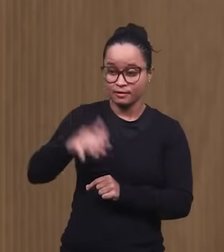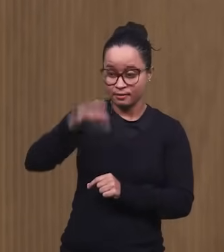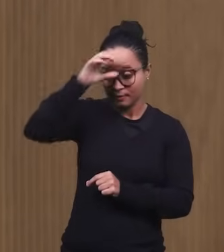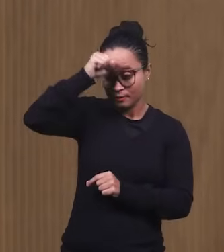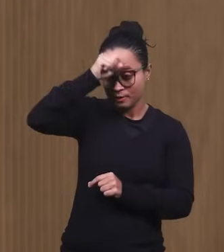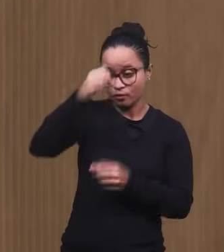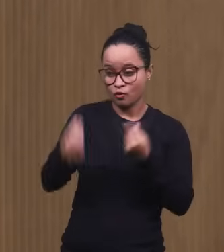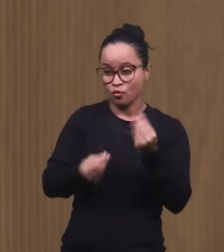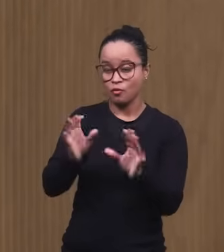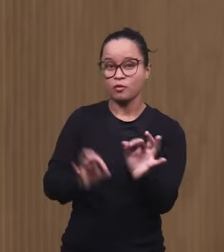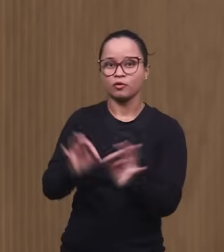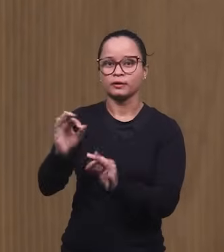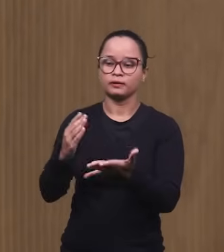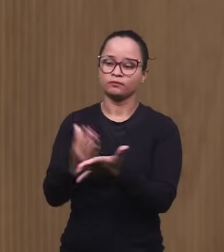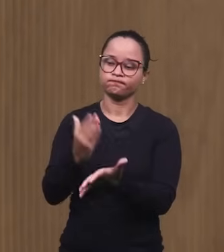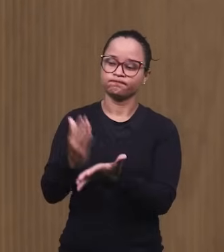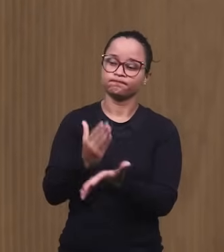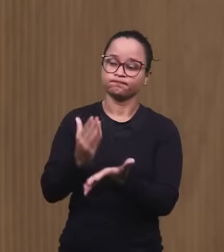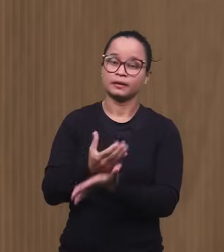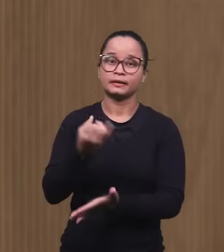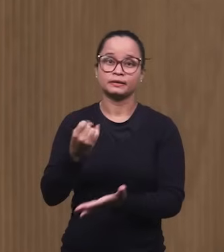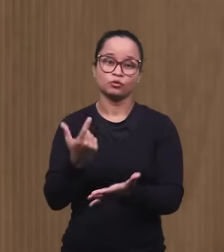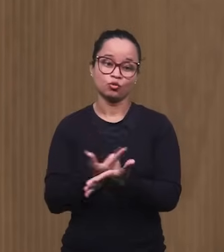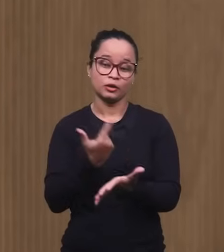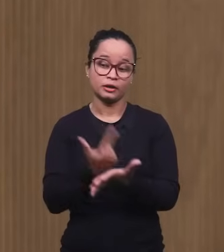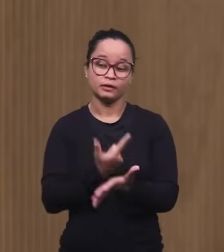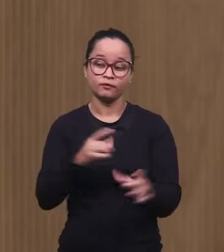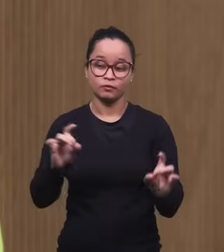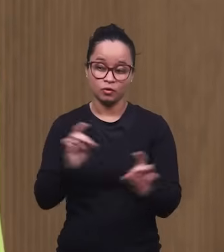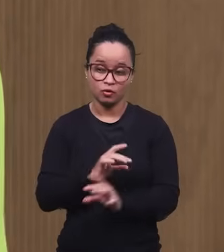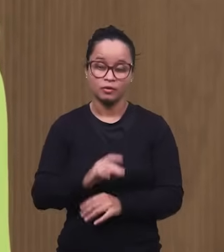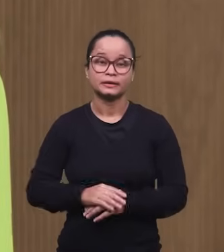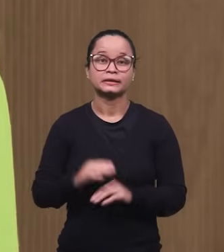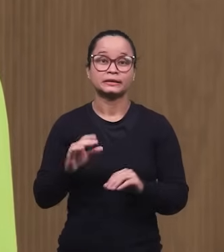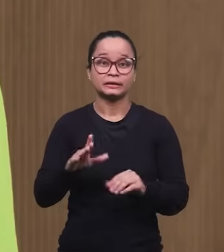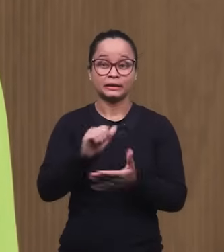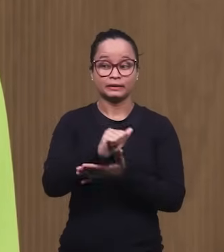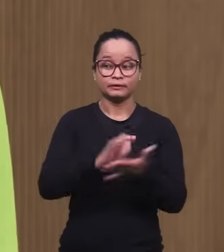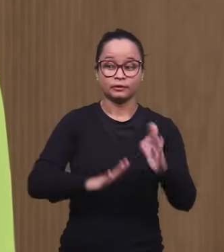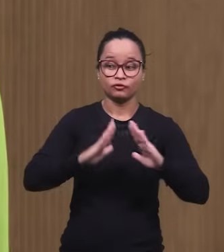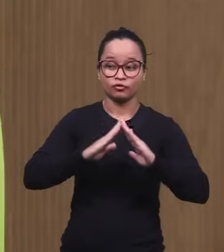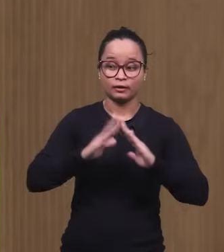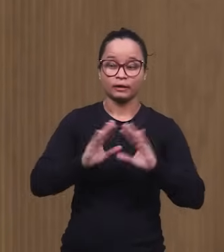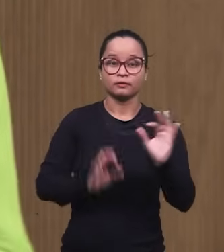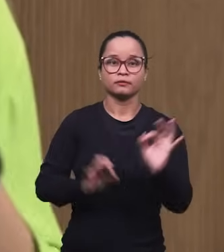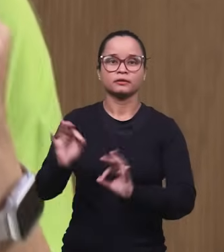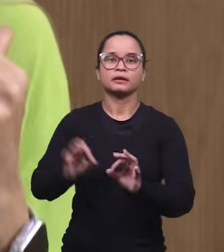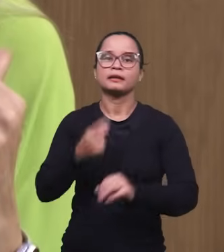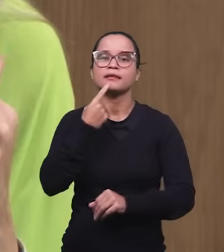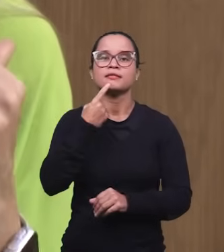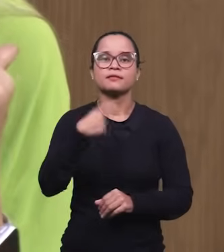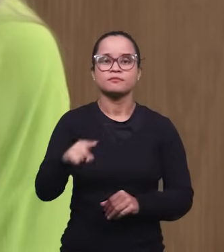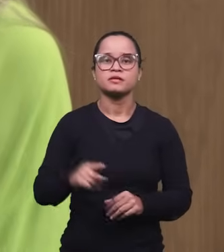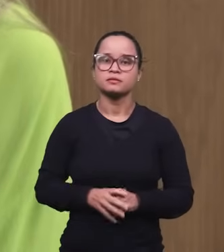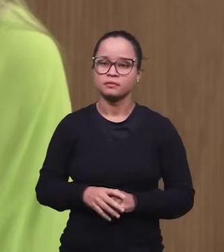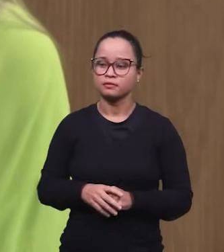aprendendo, como está a organização do caderno, se o livro está feito, se as tarefas de casa estão sendo realizadas. Na semana de prova, na véspera de